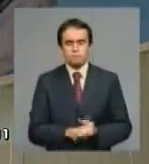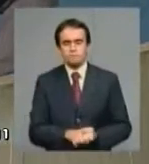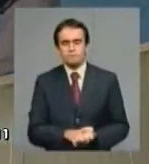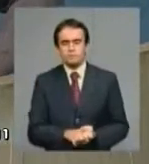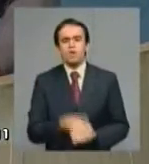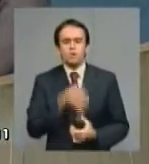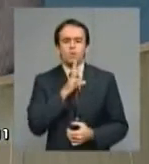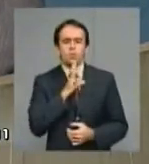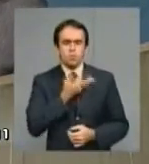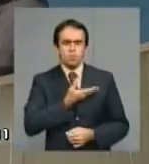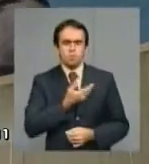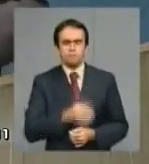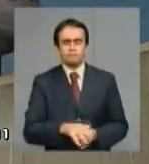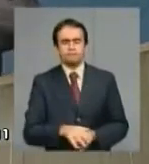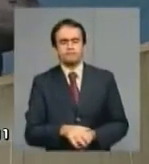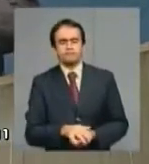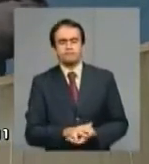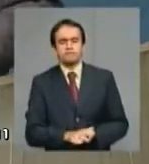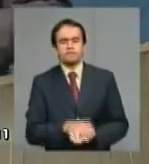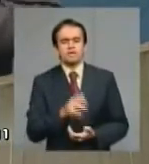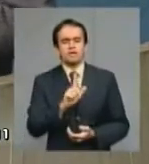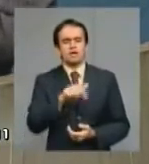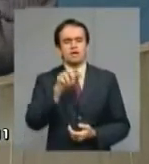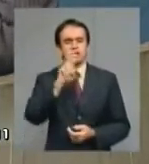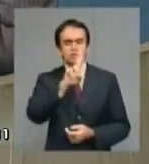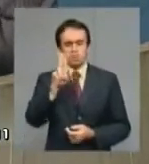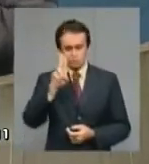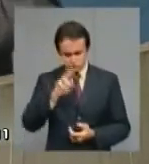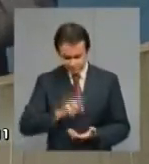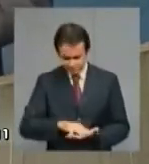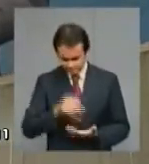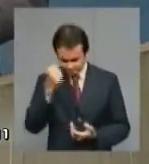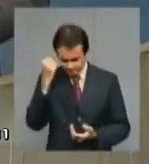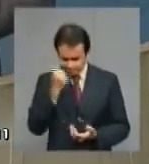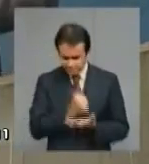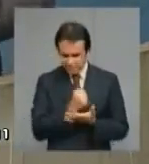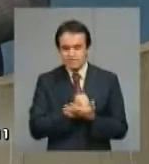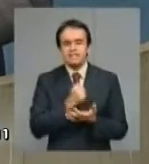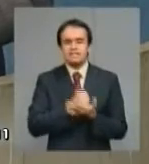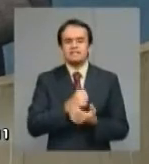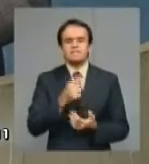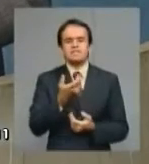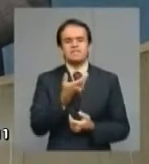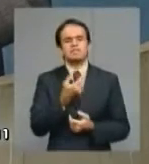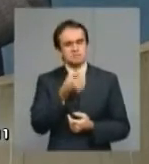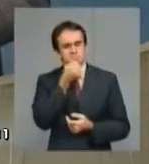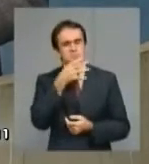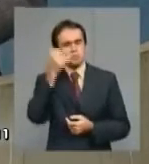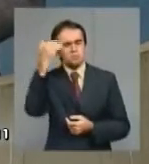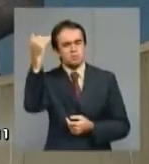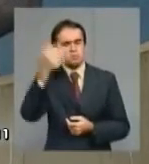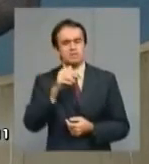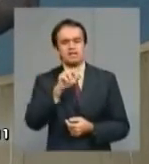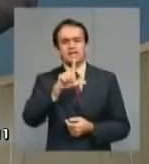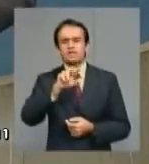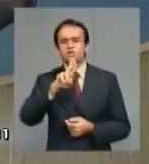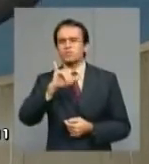de vista, é o doutor, se eu me lembro o nome dele, uma grande personalidade,